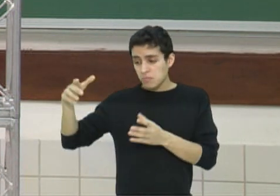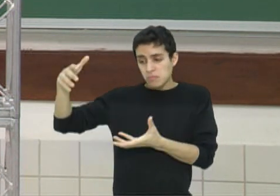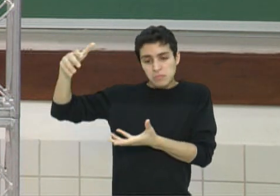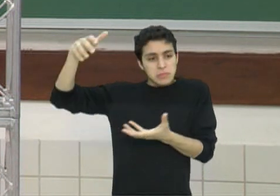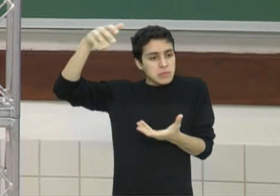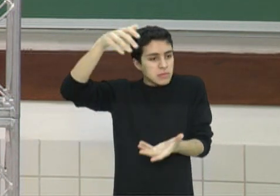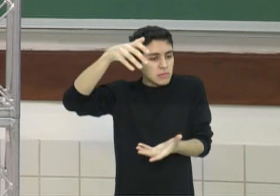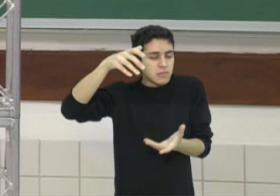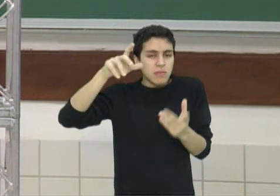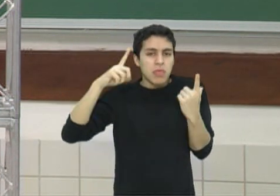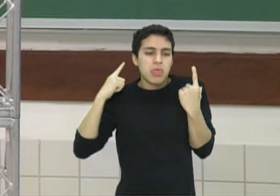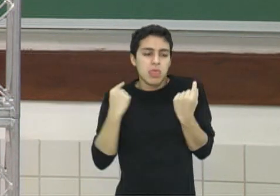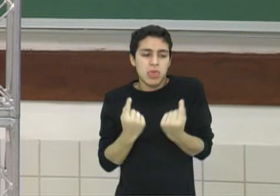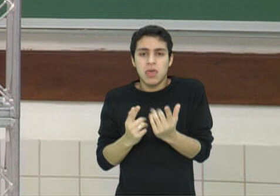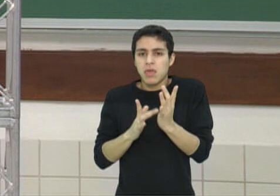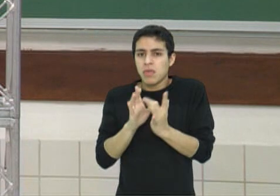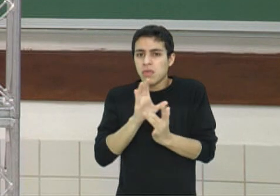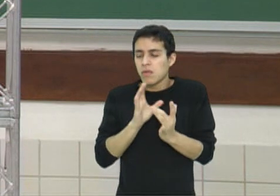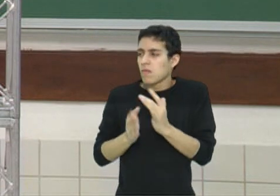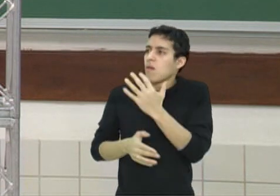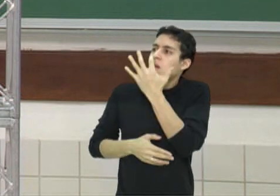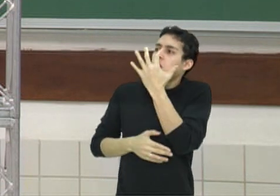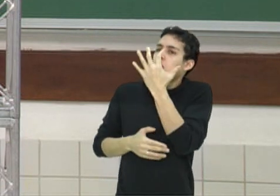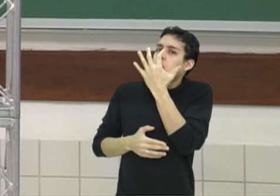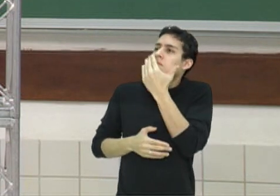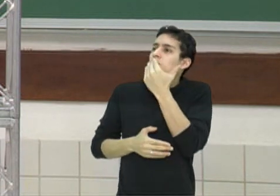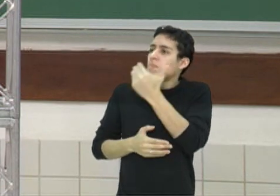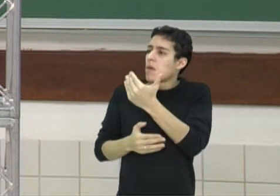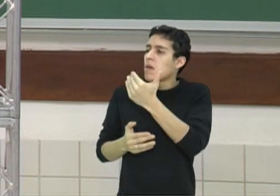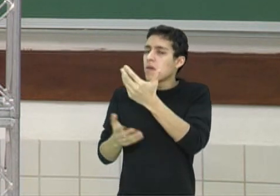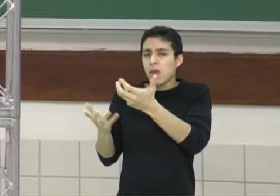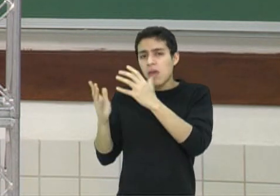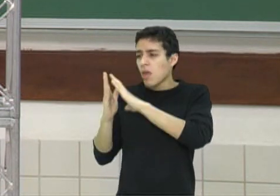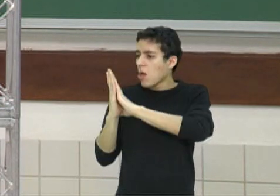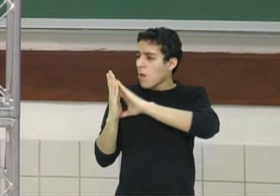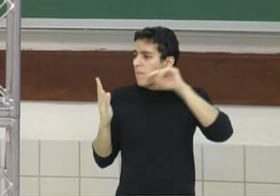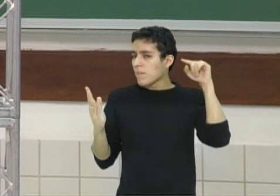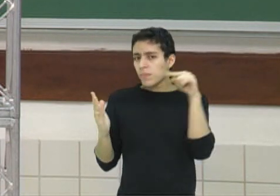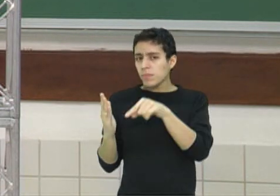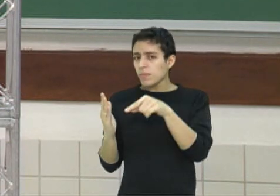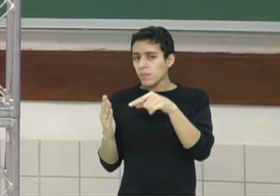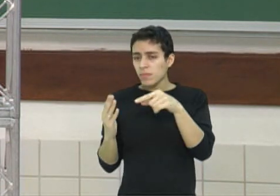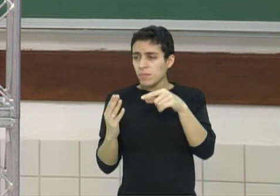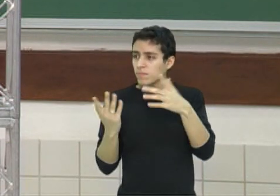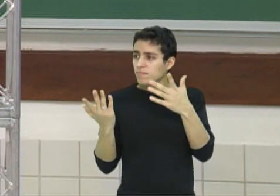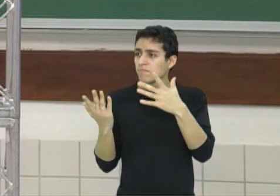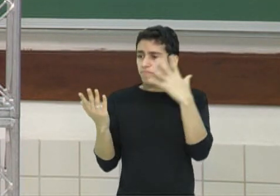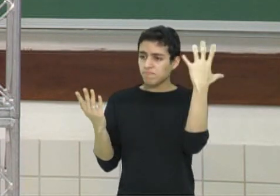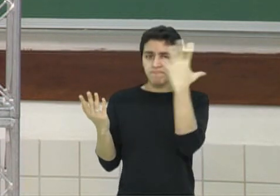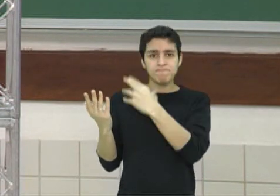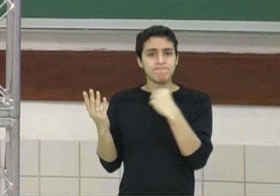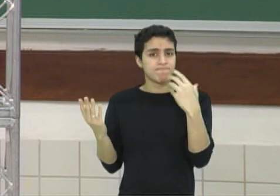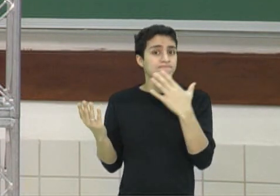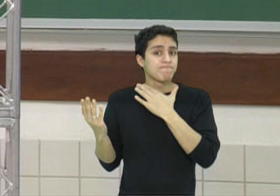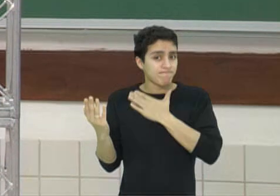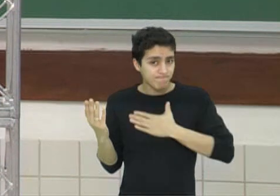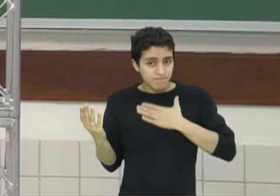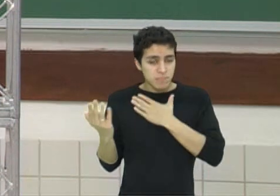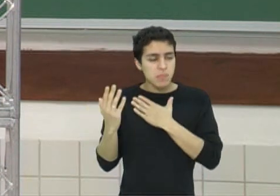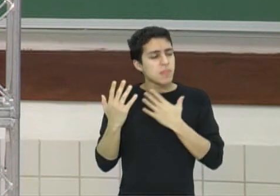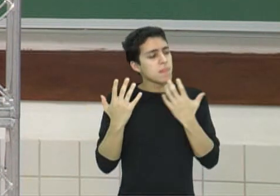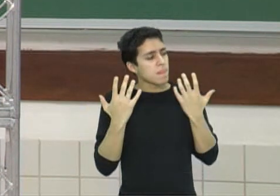fica totalmente abismado e pede, inclusive, para fazer o molde de uma cópia desse busto. O